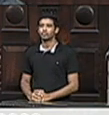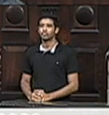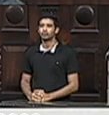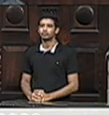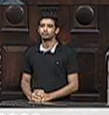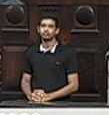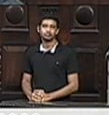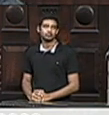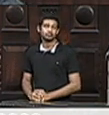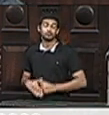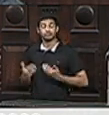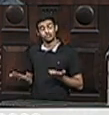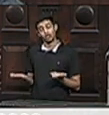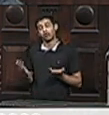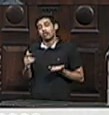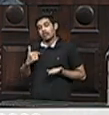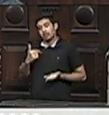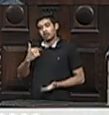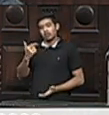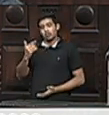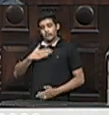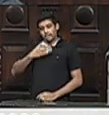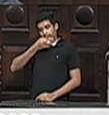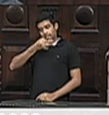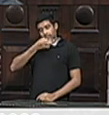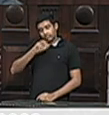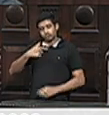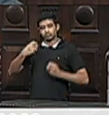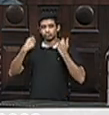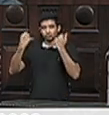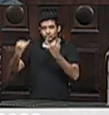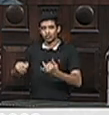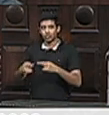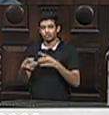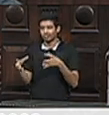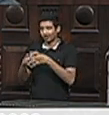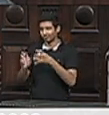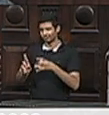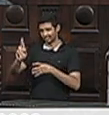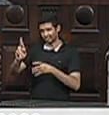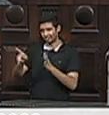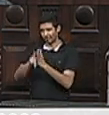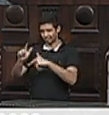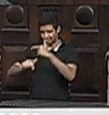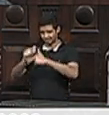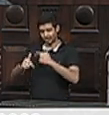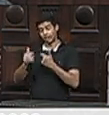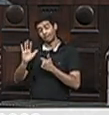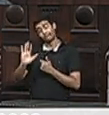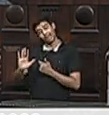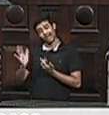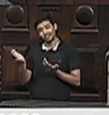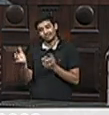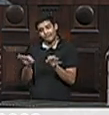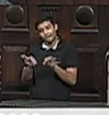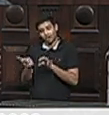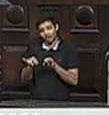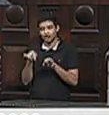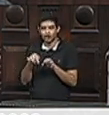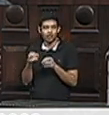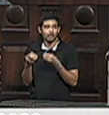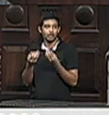É exigir uma característica extremamente democrática de qualquer governador, querer que ele não decida de acordo